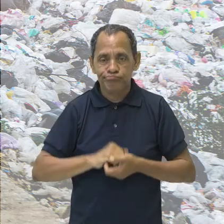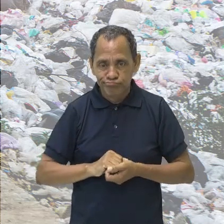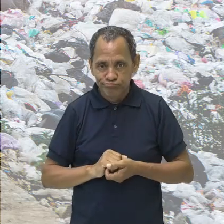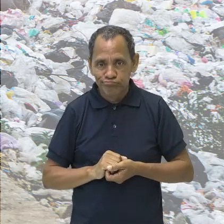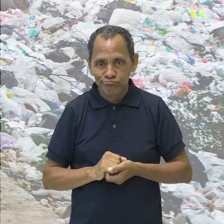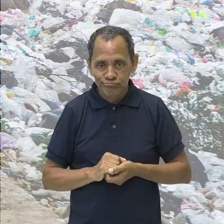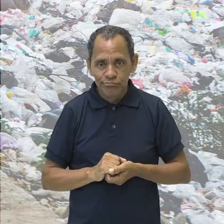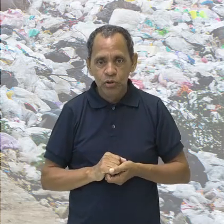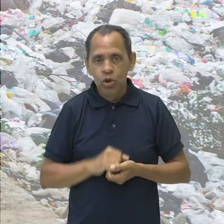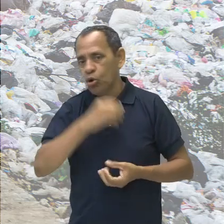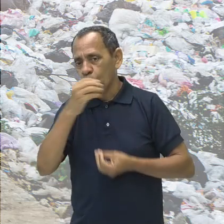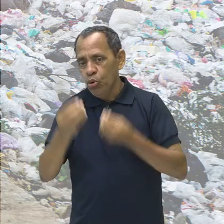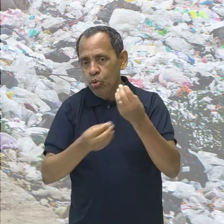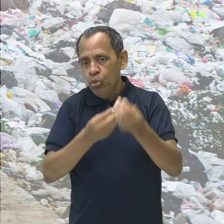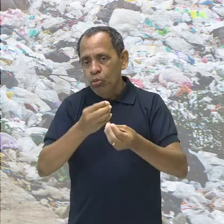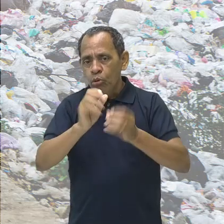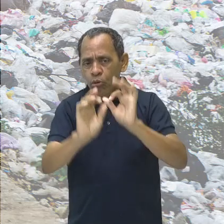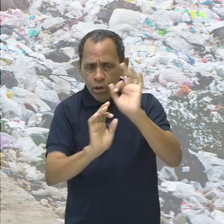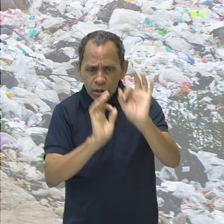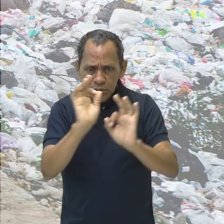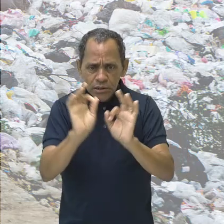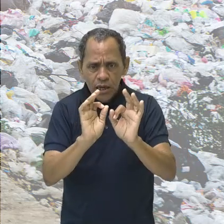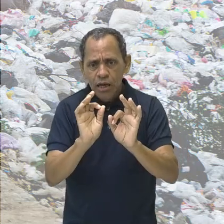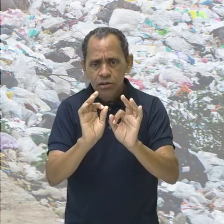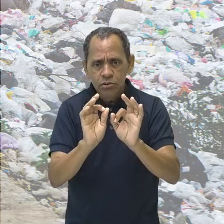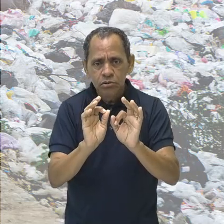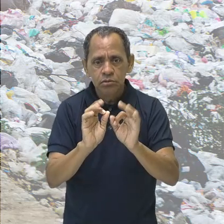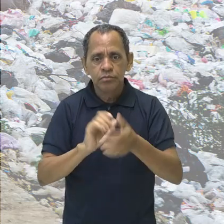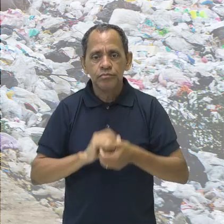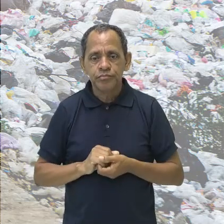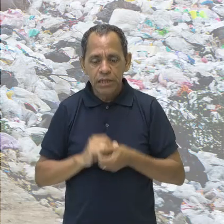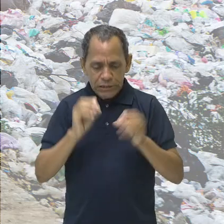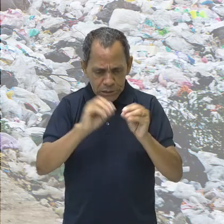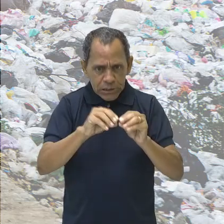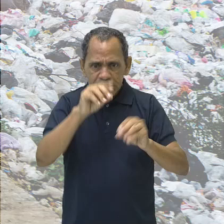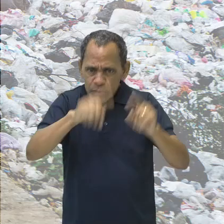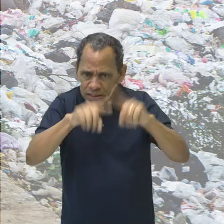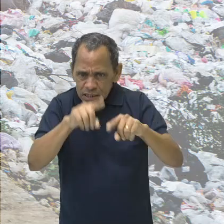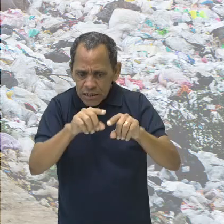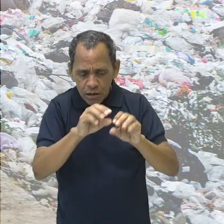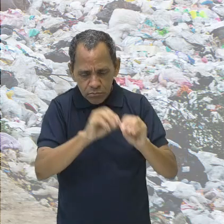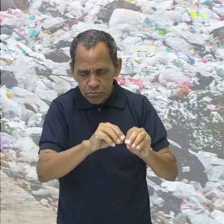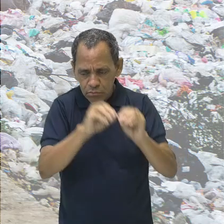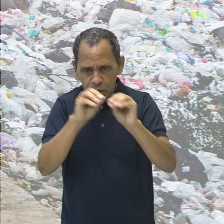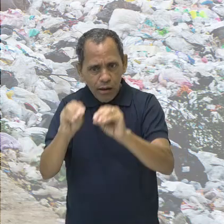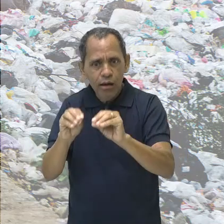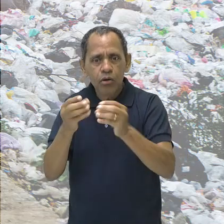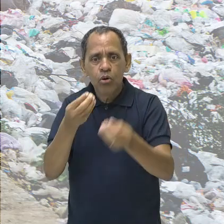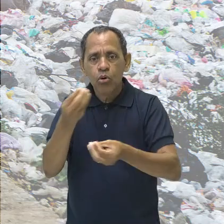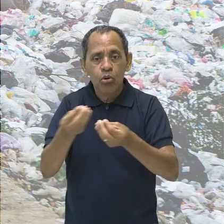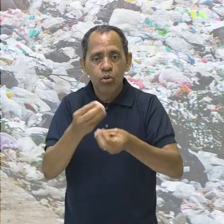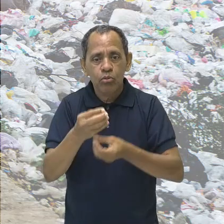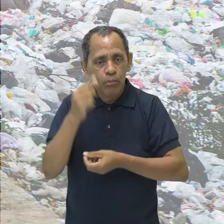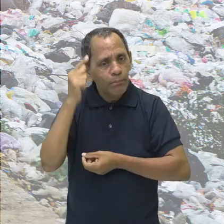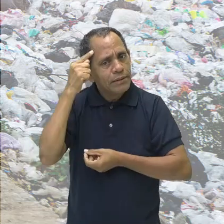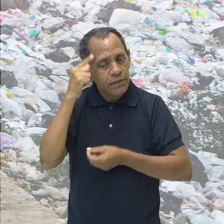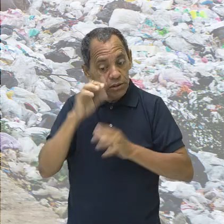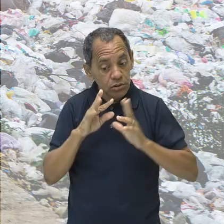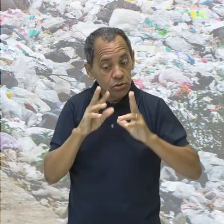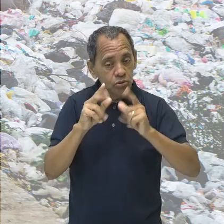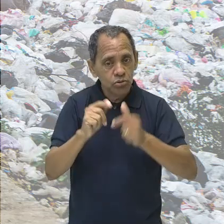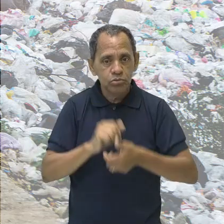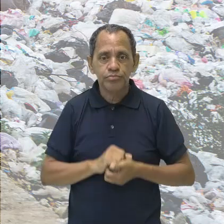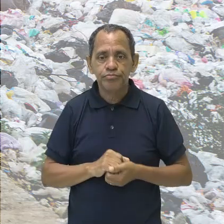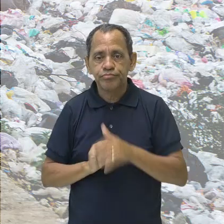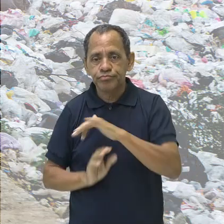é que vai ser administrado isso? Para onde vai? O que faz? Nós temos que pensar em tudo isso, né? Vamos dar